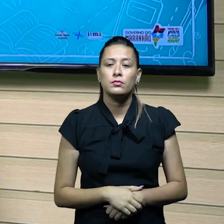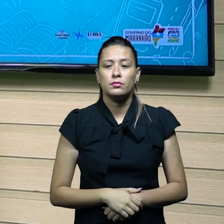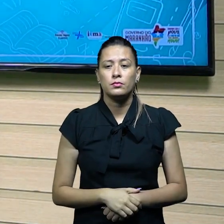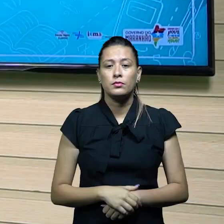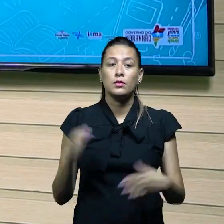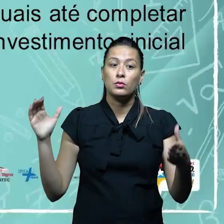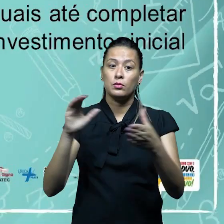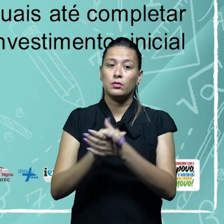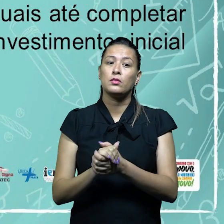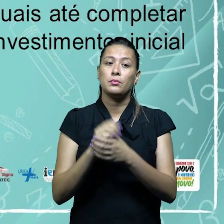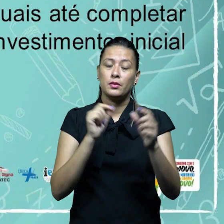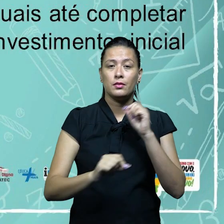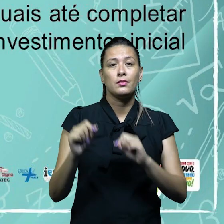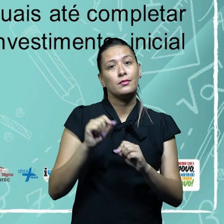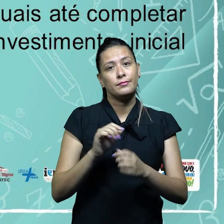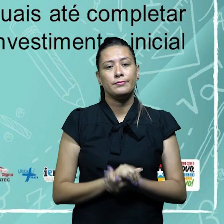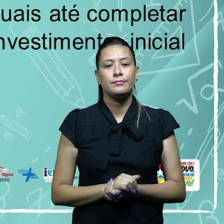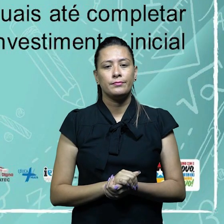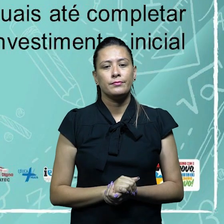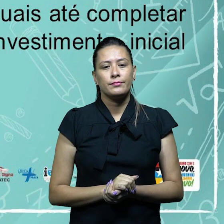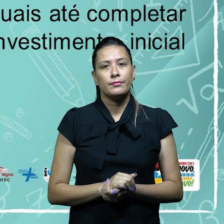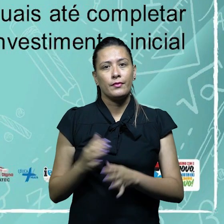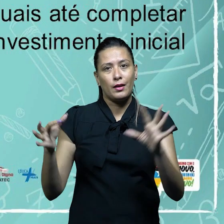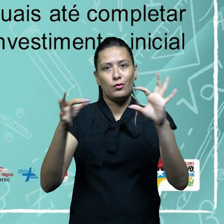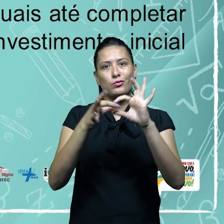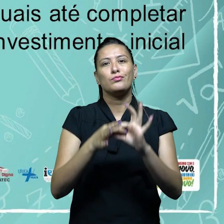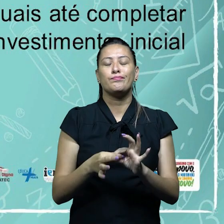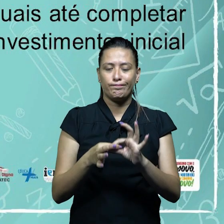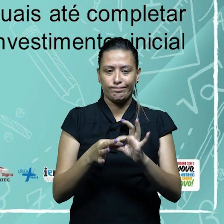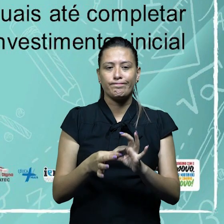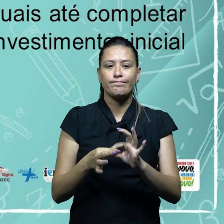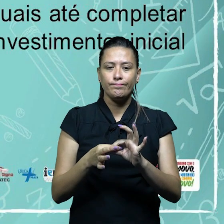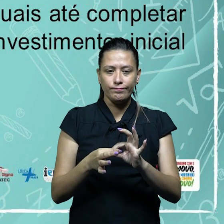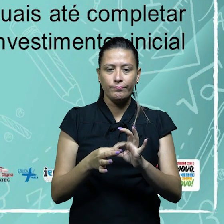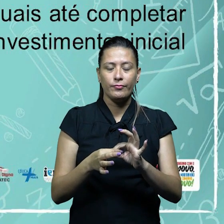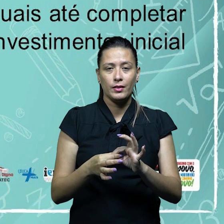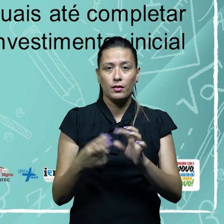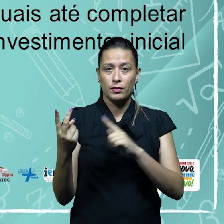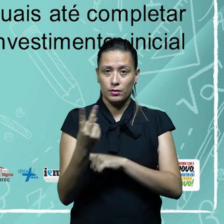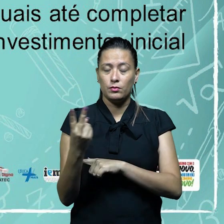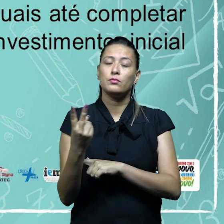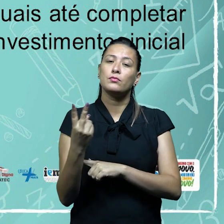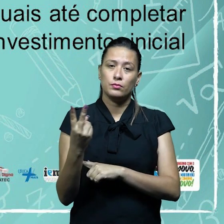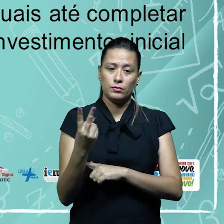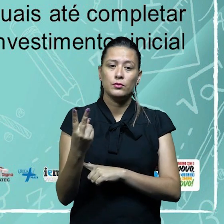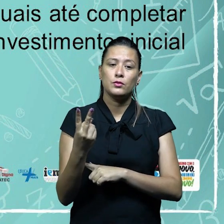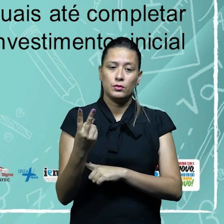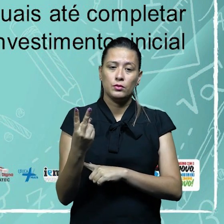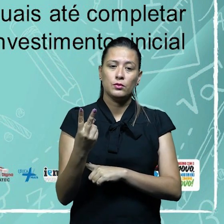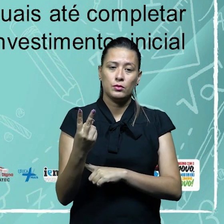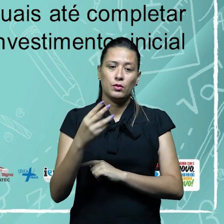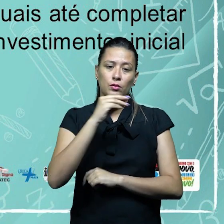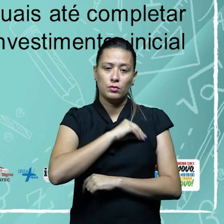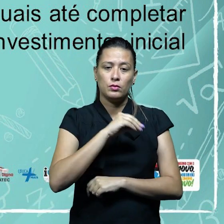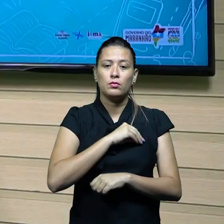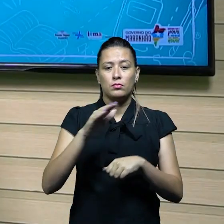mais a Júlia, certo? Vamos descrever tudo isso que está envolvido. A gente vai fazer esse balanço, lembrando, pessoal, no período de